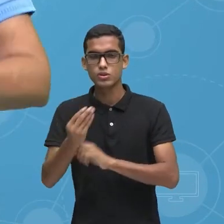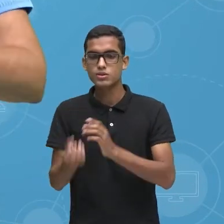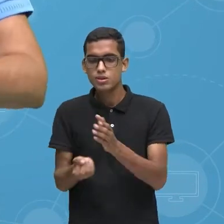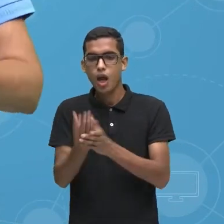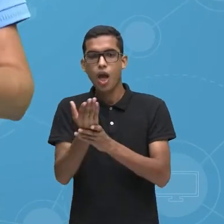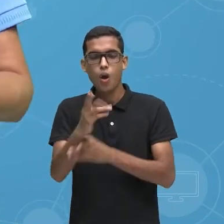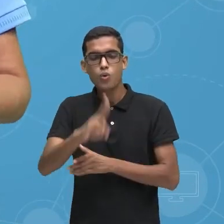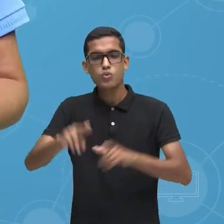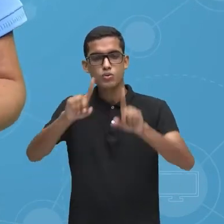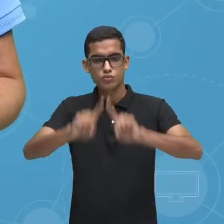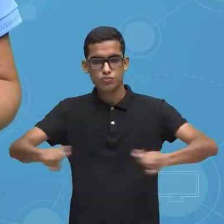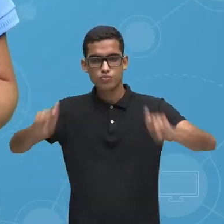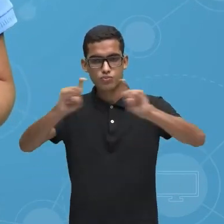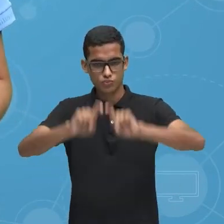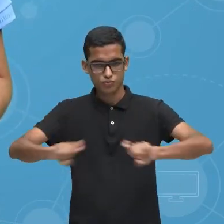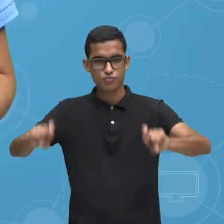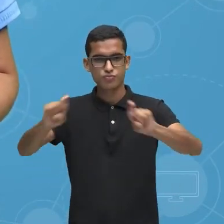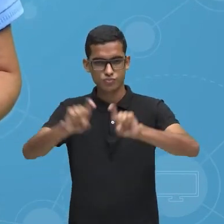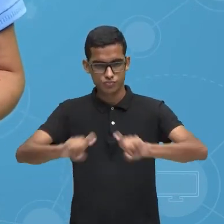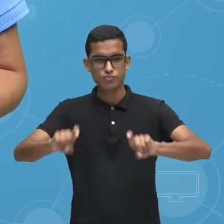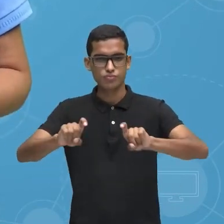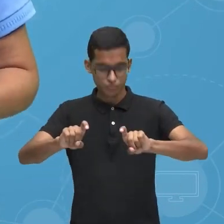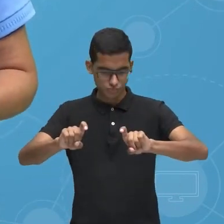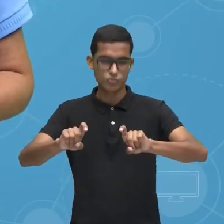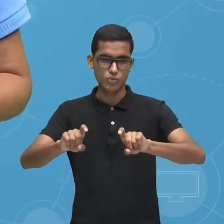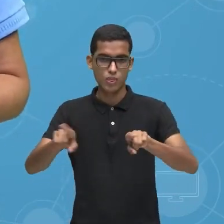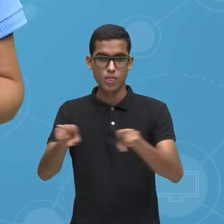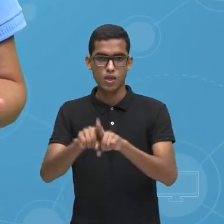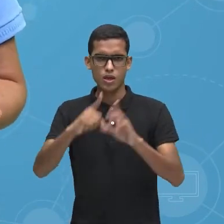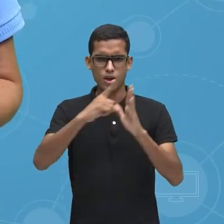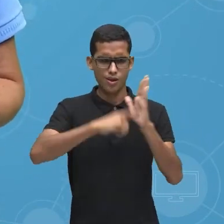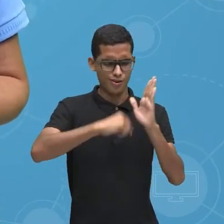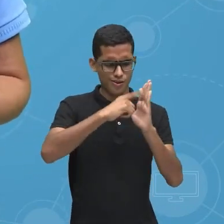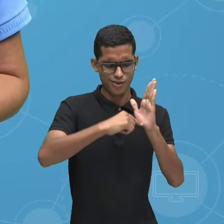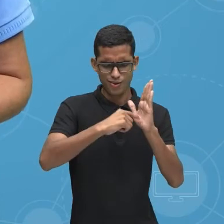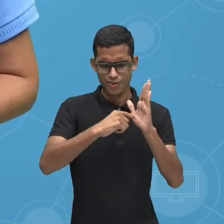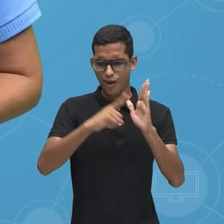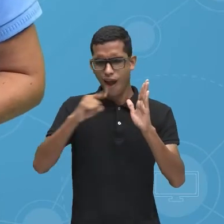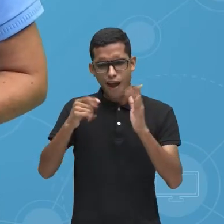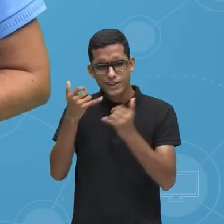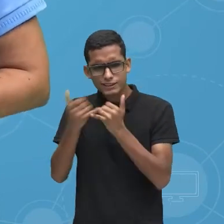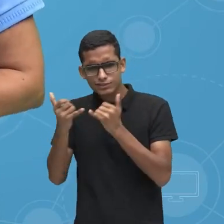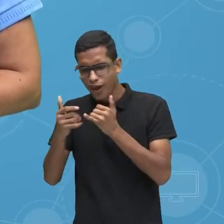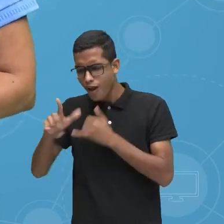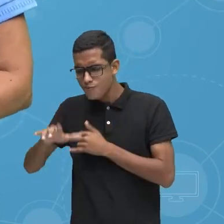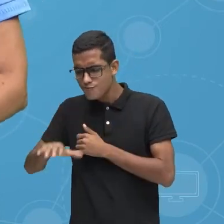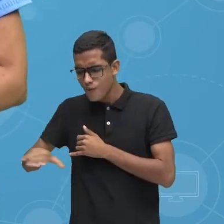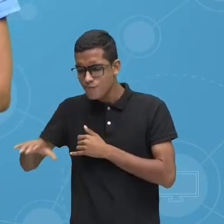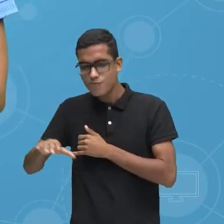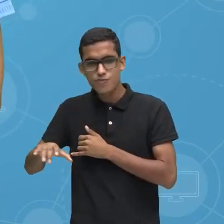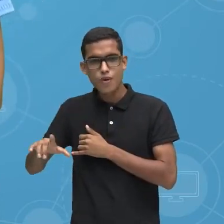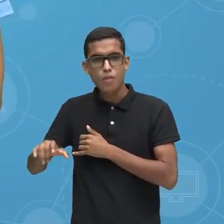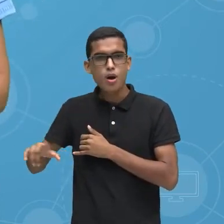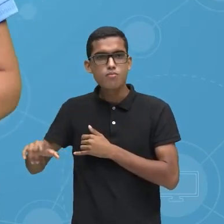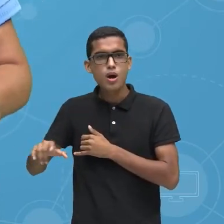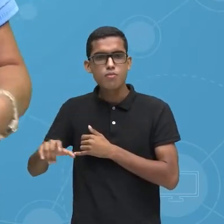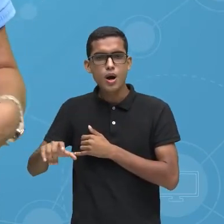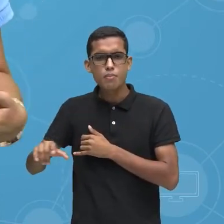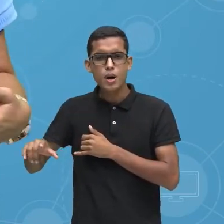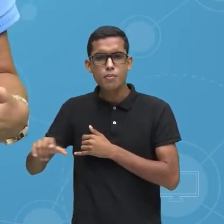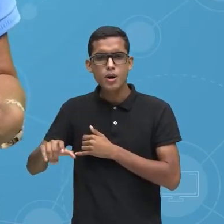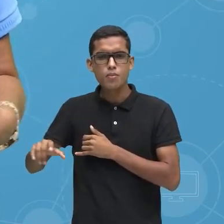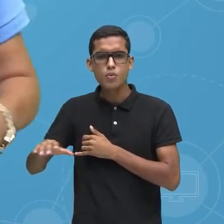computador, que seria o suporte, né? Isso, e o pincel, como ele falou, é o próprio mouse, né? Então, são